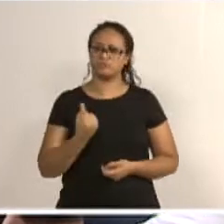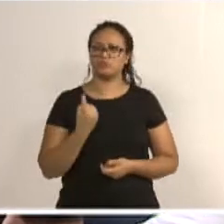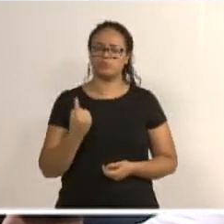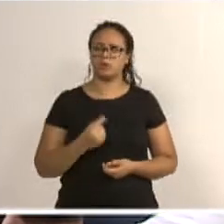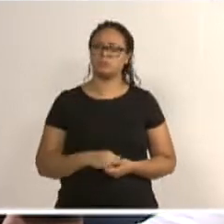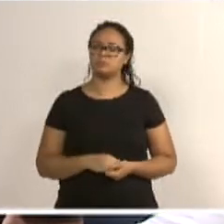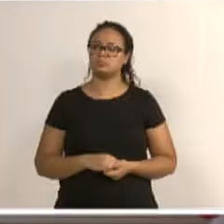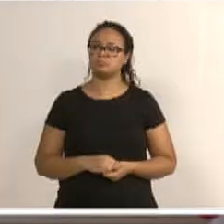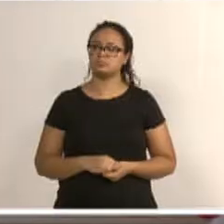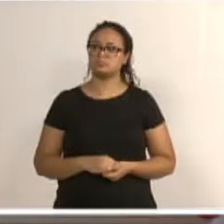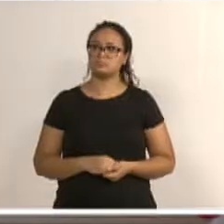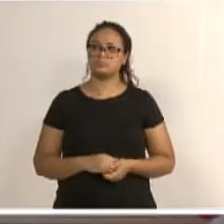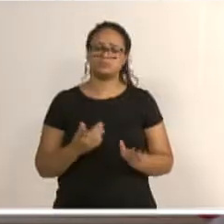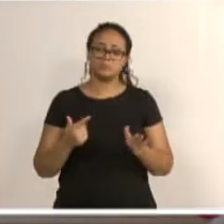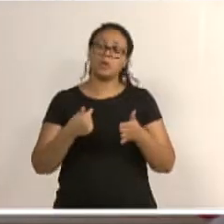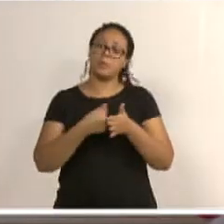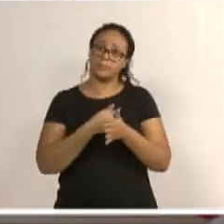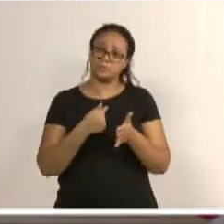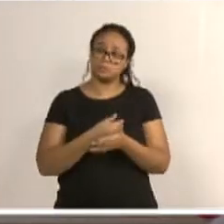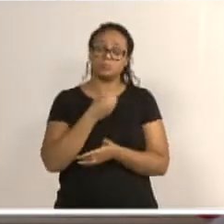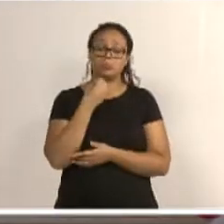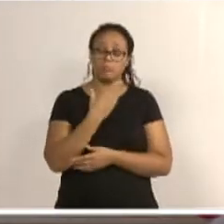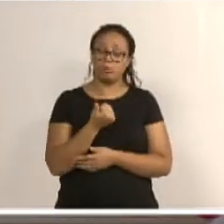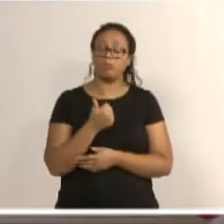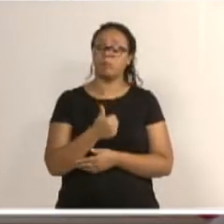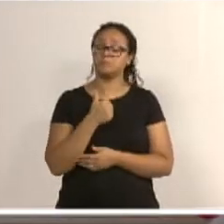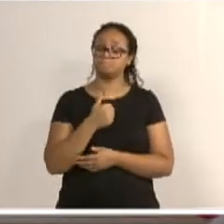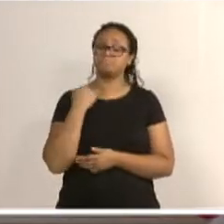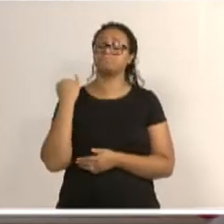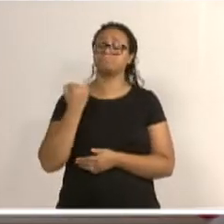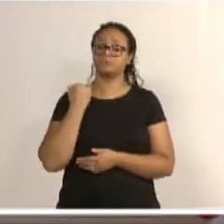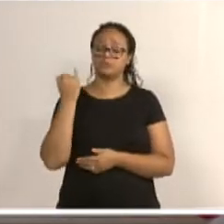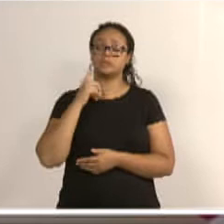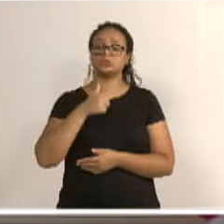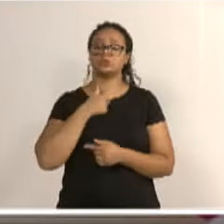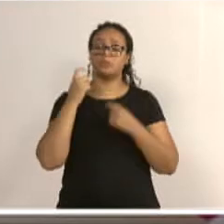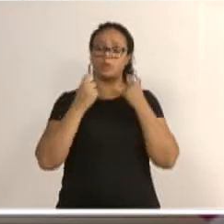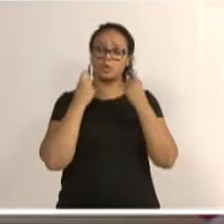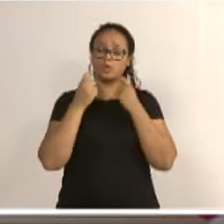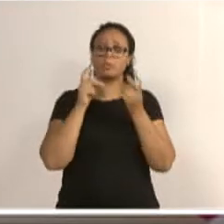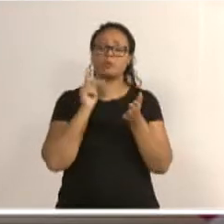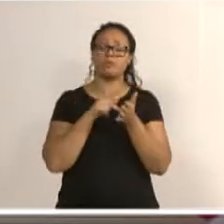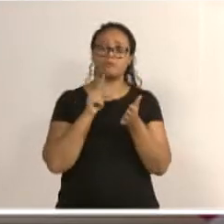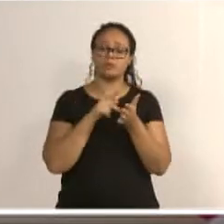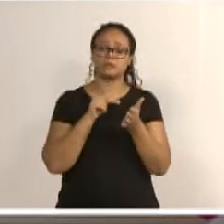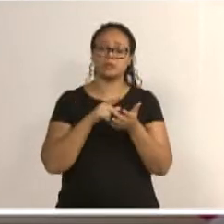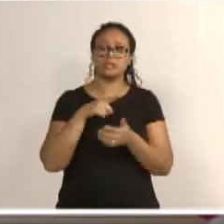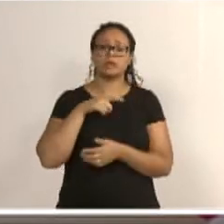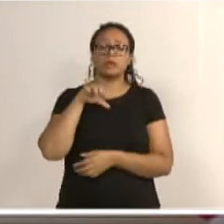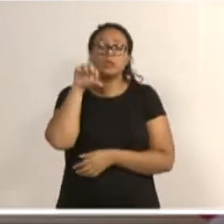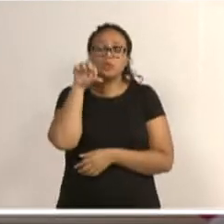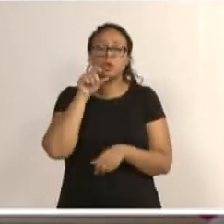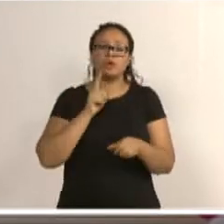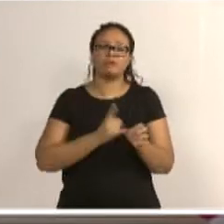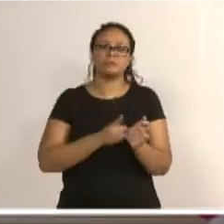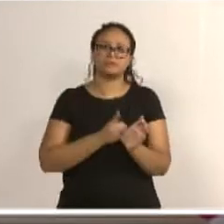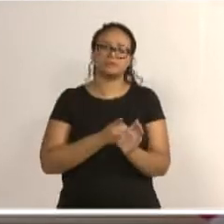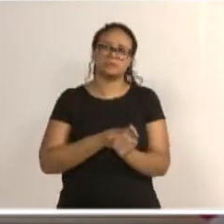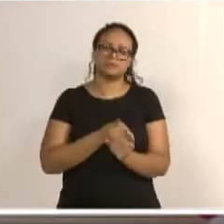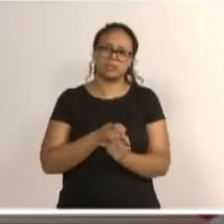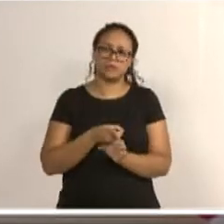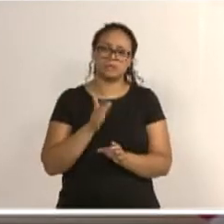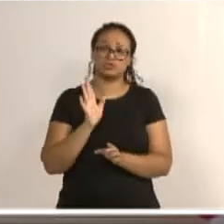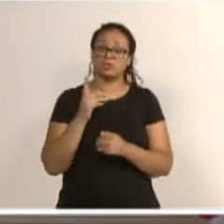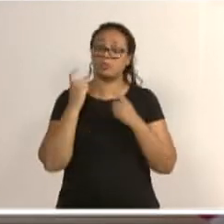É uma pergunta pertinente e é uma das preocupações que a AGIR tem, tanto que nós somos hoje 9 municípios que estão trabalhando já